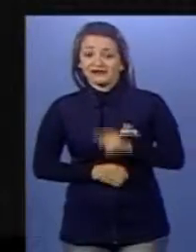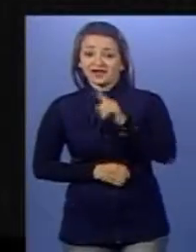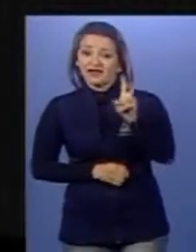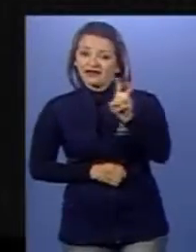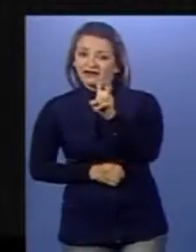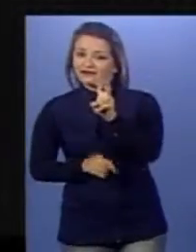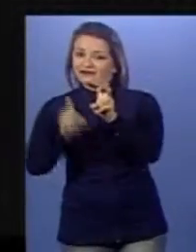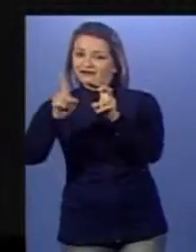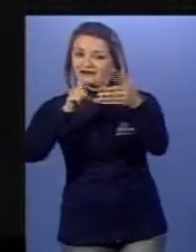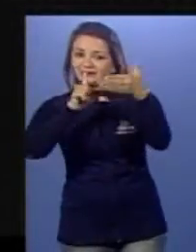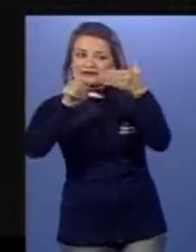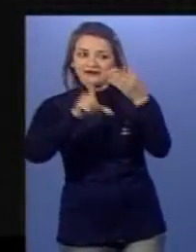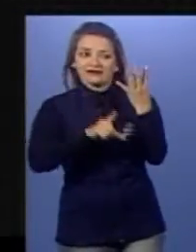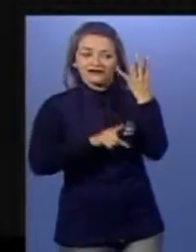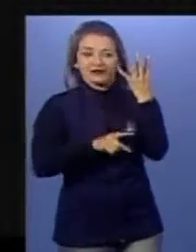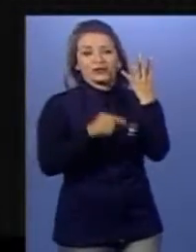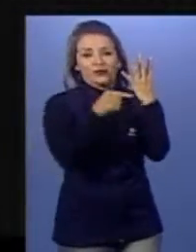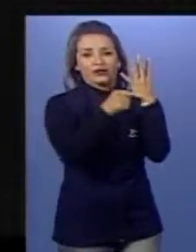4